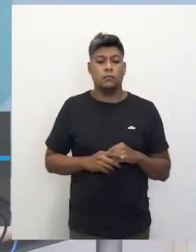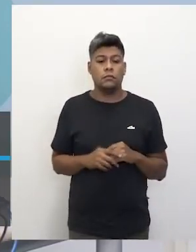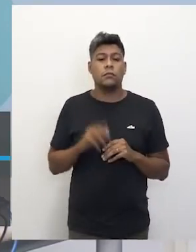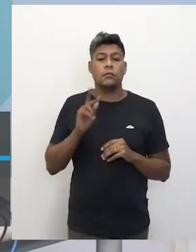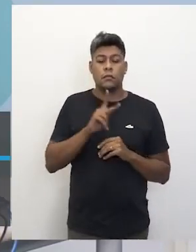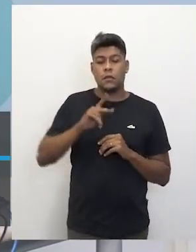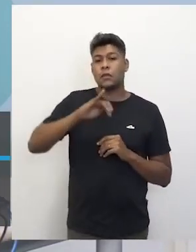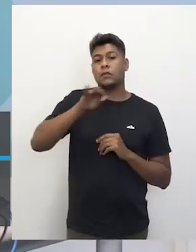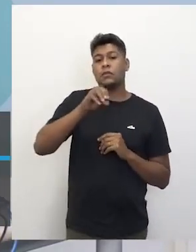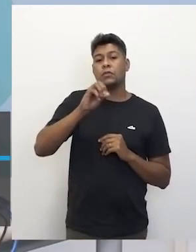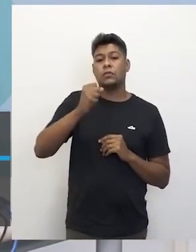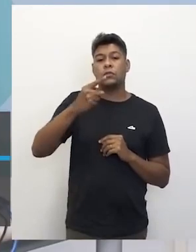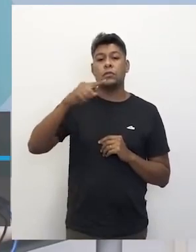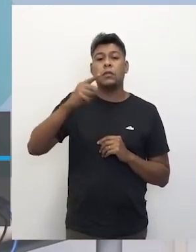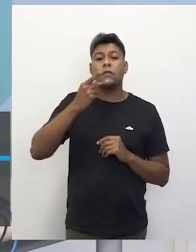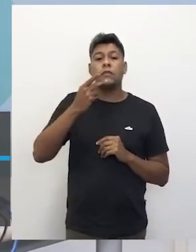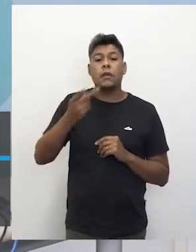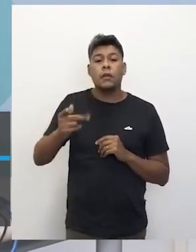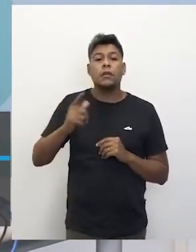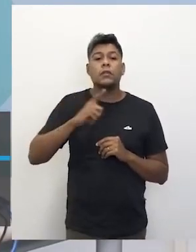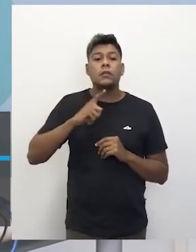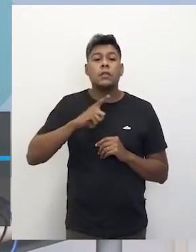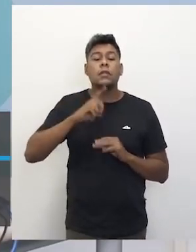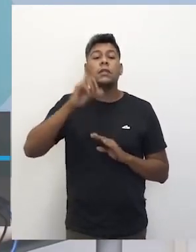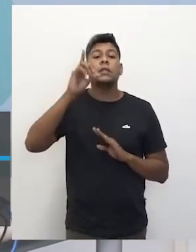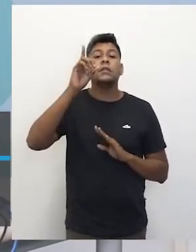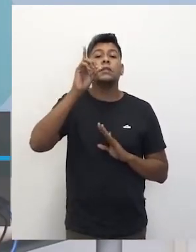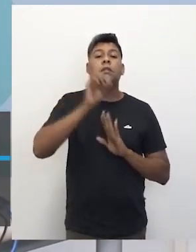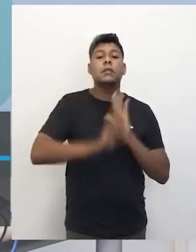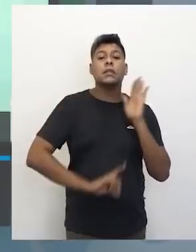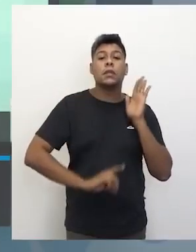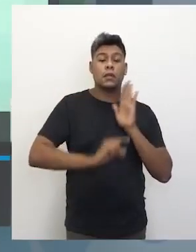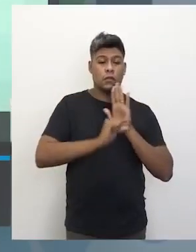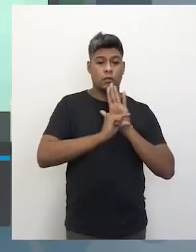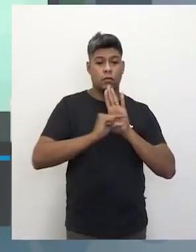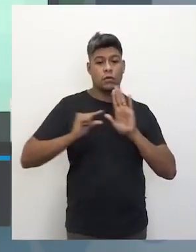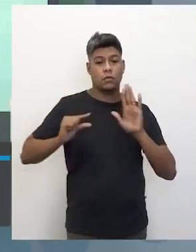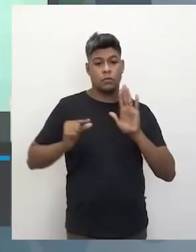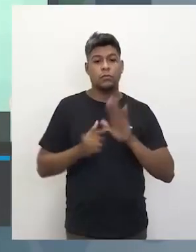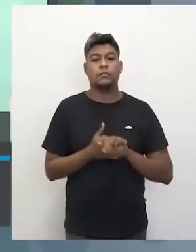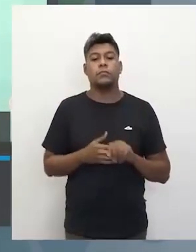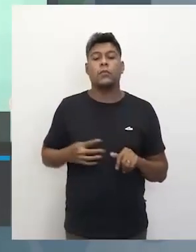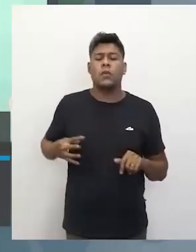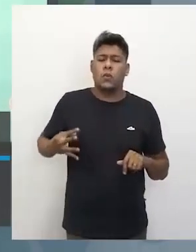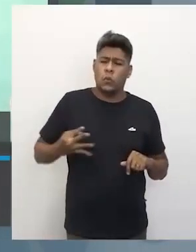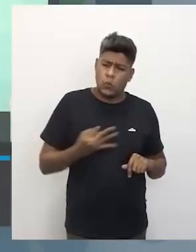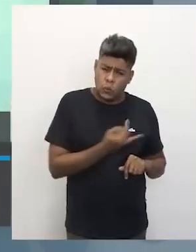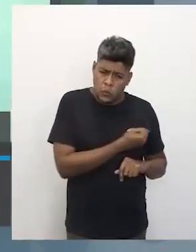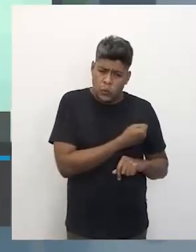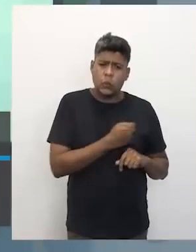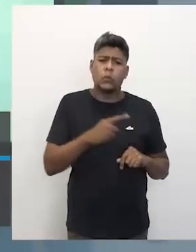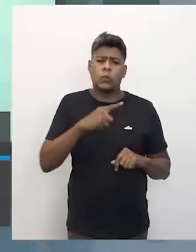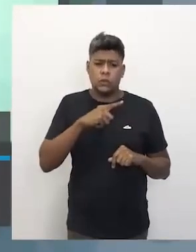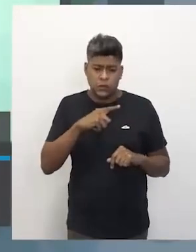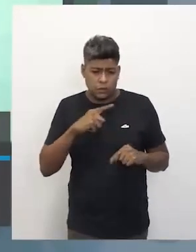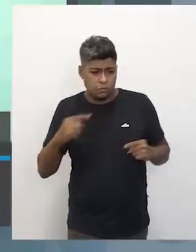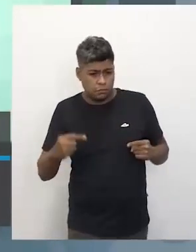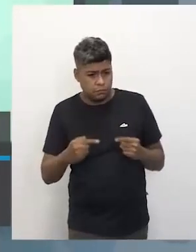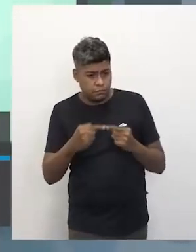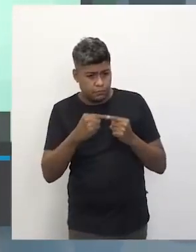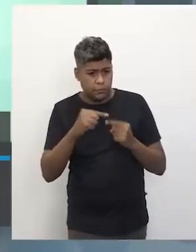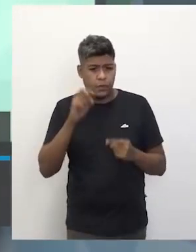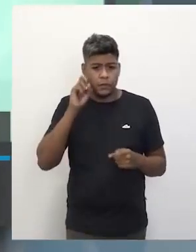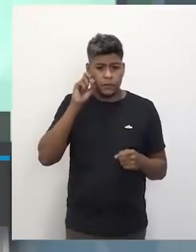professor José, que falou que tem a ver com direitos autorais. Olha, tudo isso aí, Fabi, tem a ver sim, tá? E vamos agora